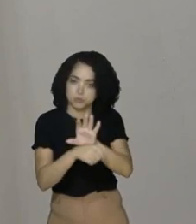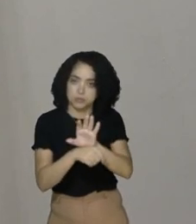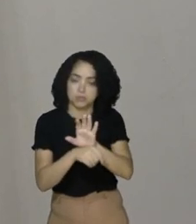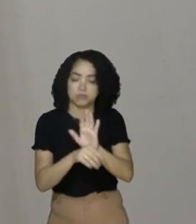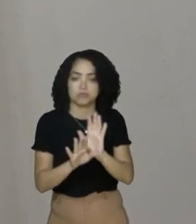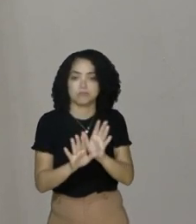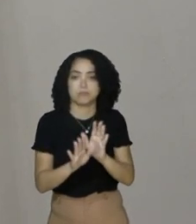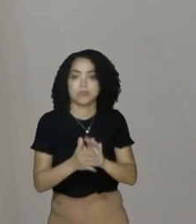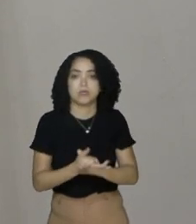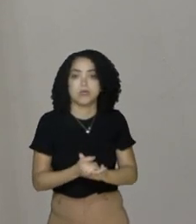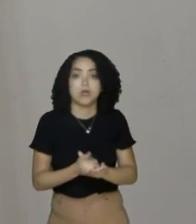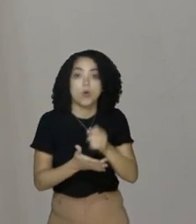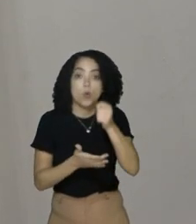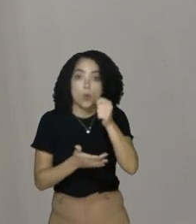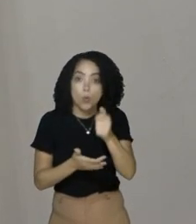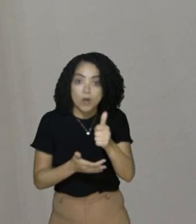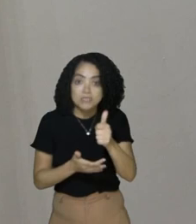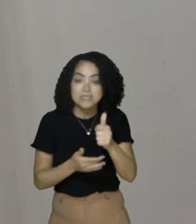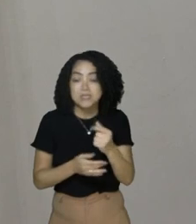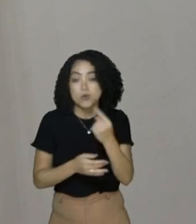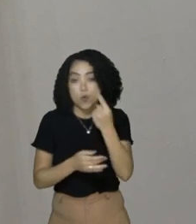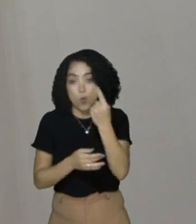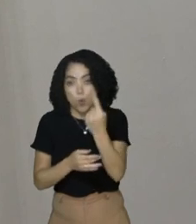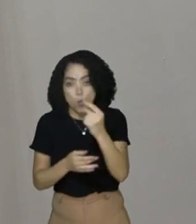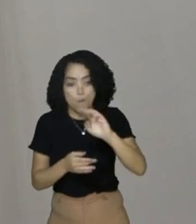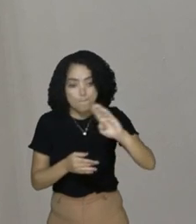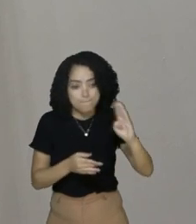em quase 1 bilhão de reais